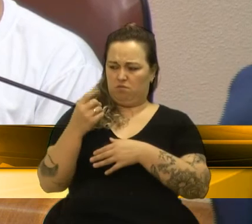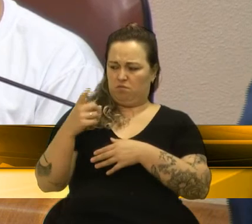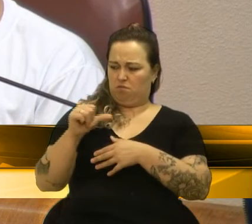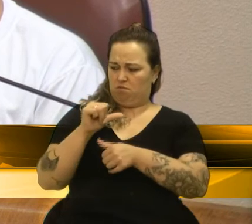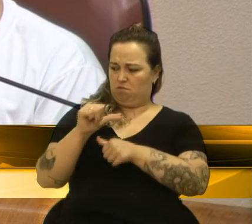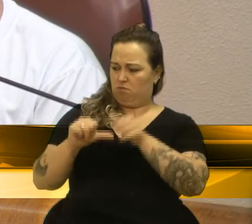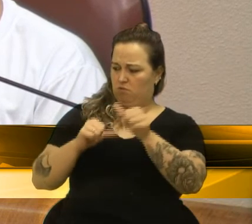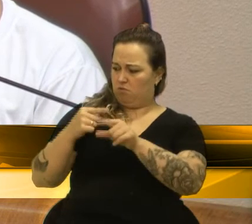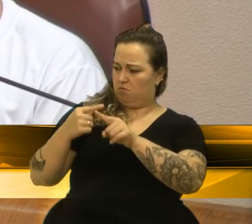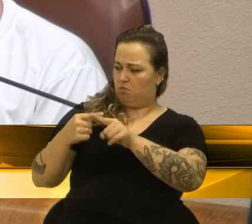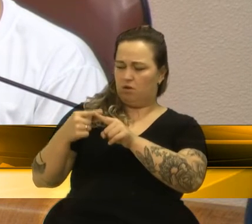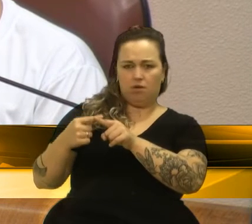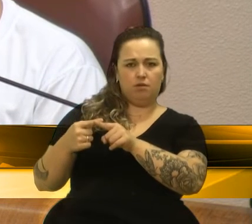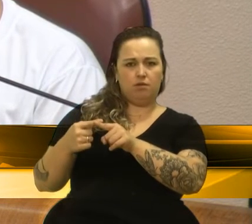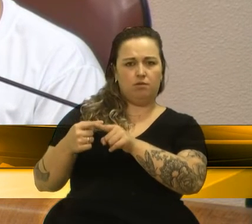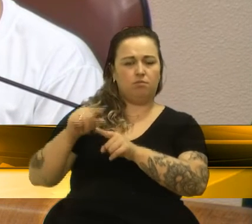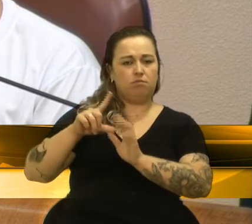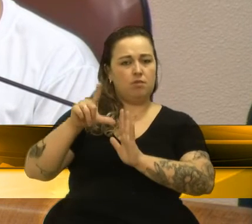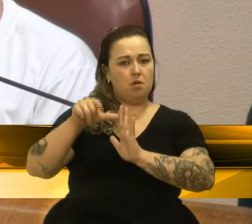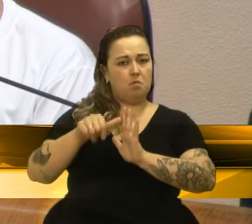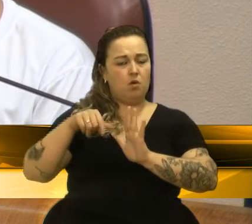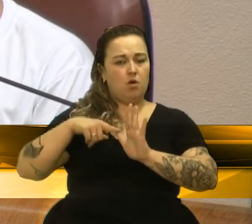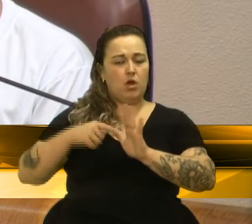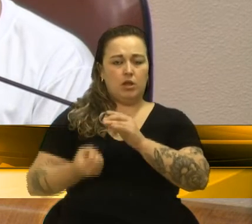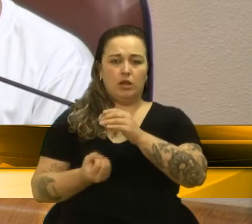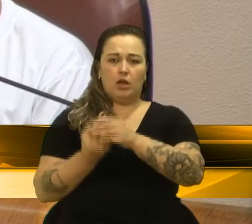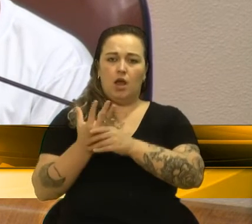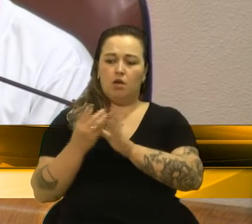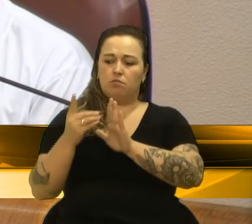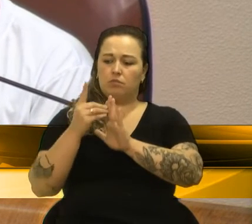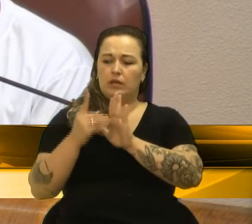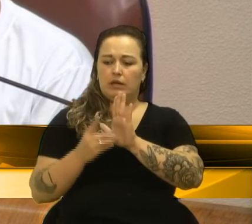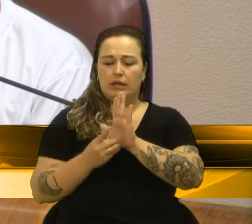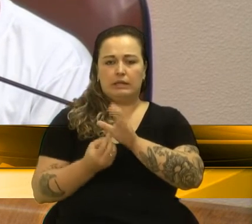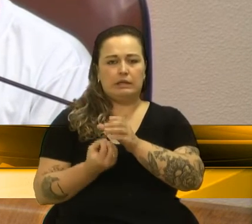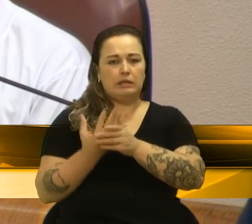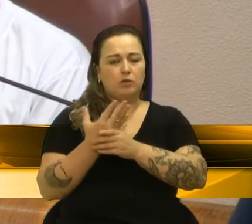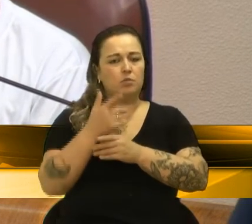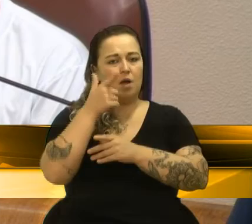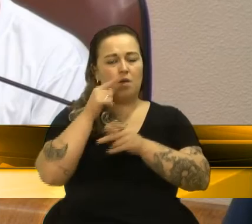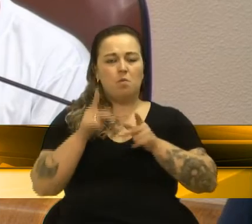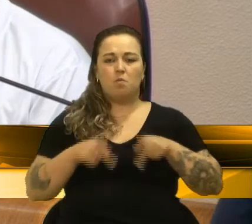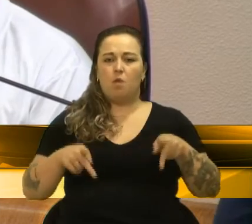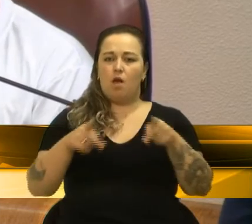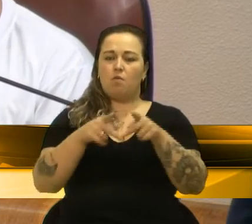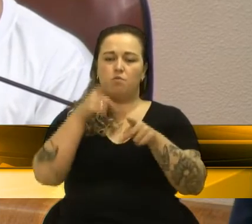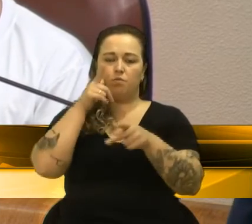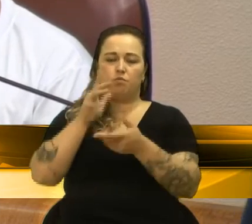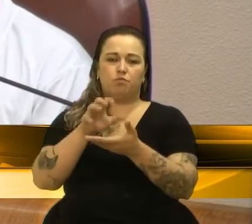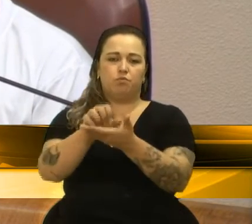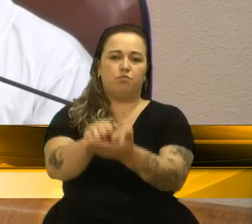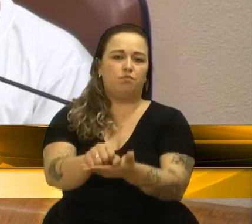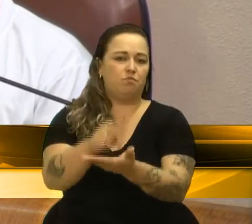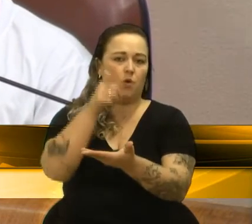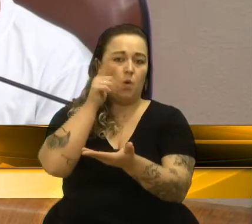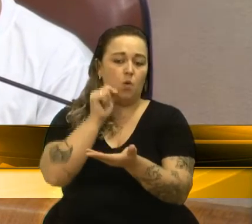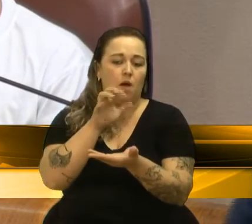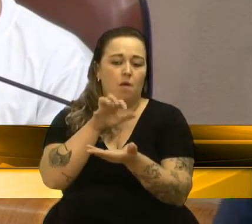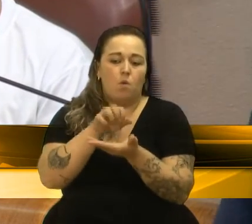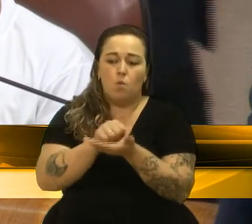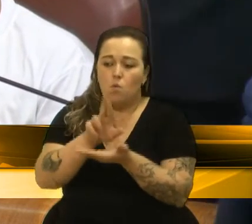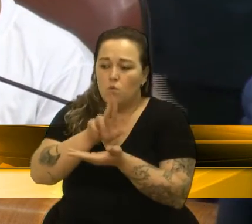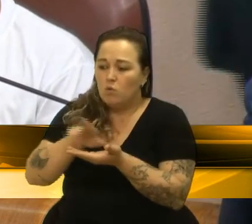quando arbitrariamente denunciado editou o decreto criando obstáculos para que a população possa usufruir deste